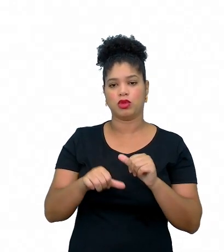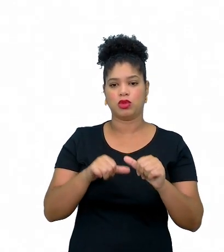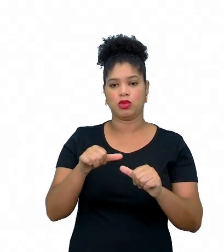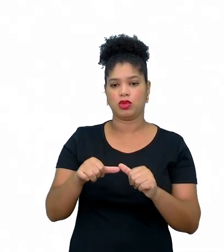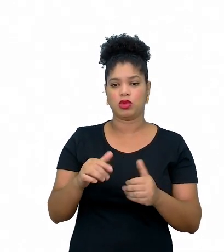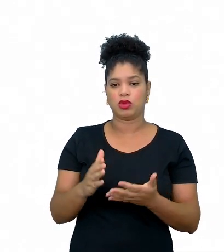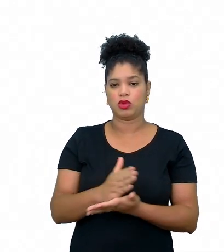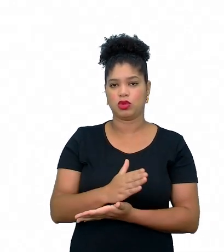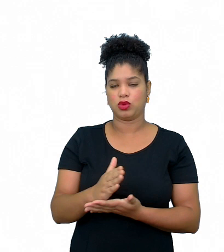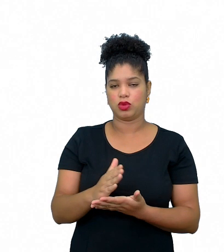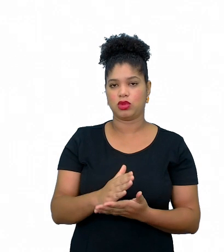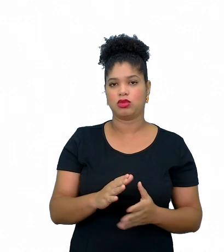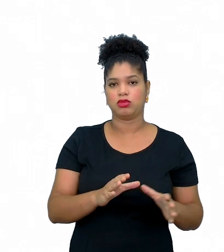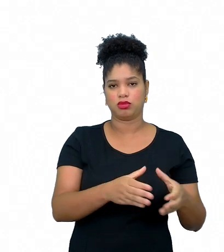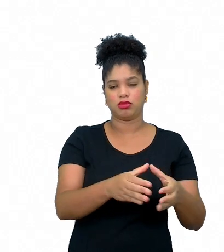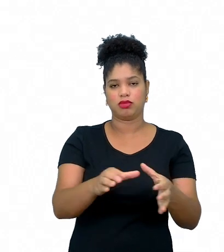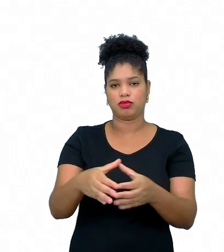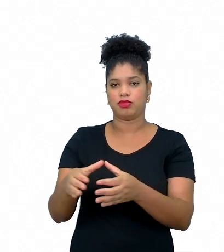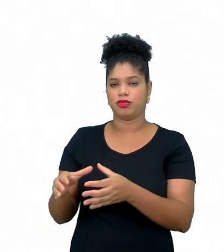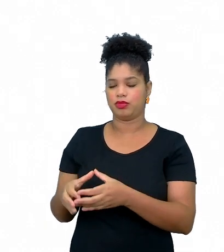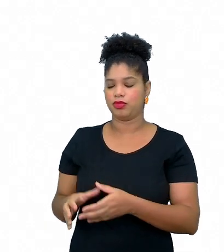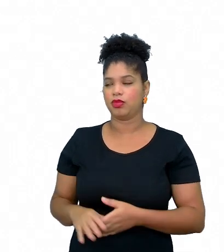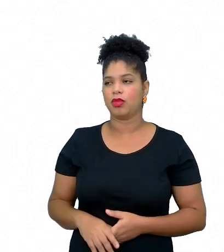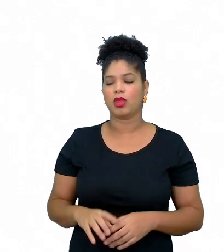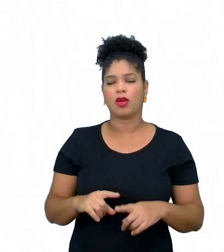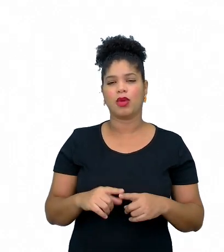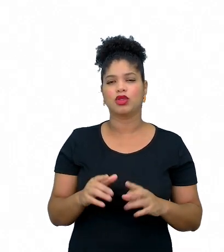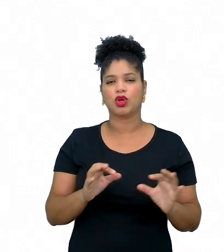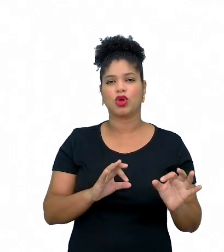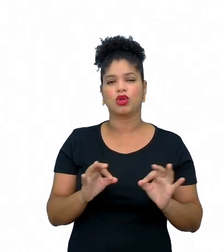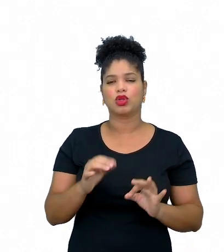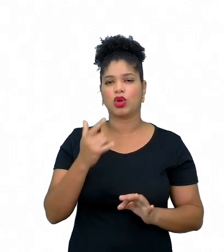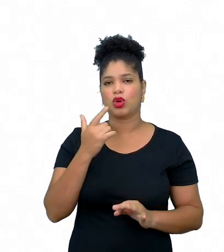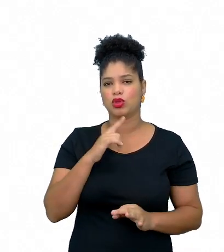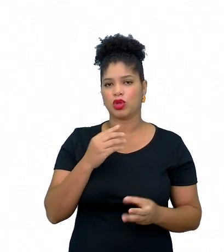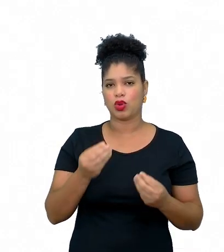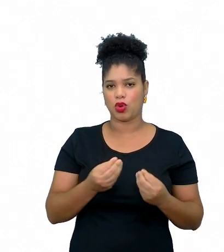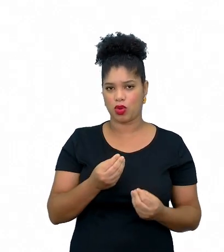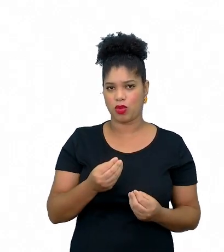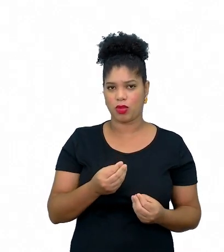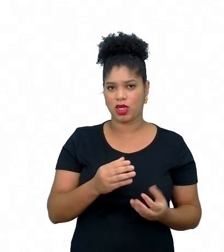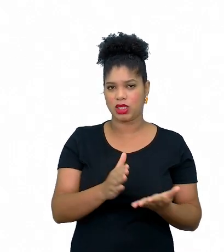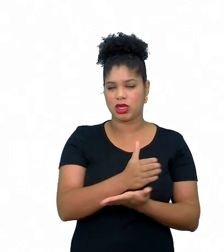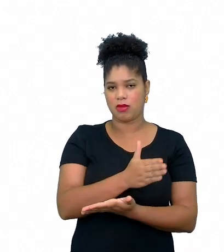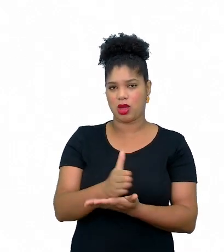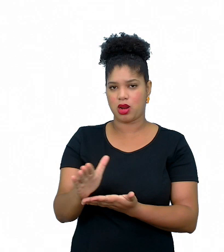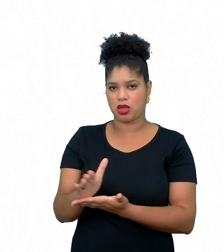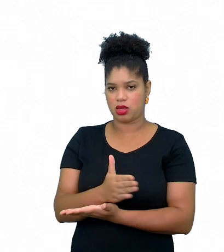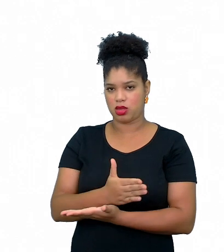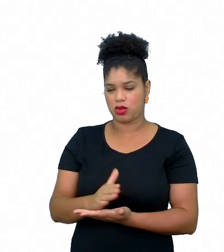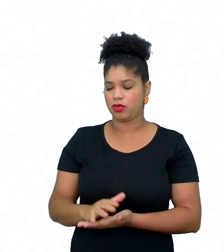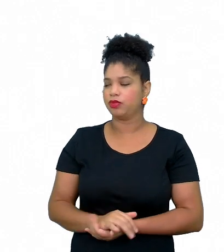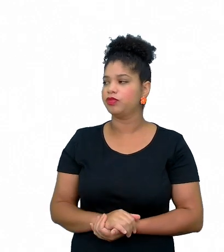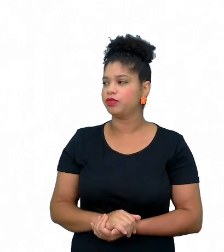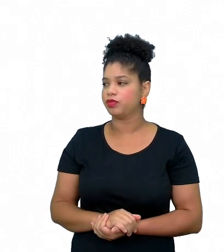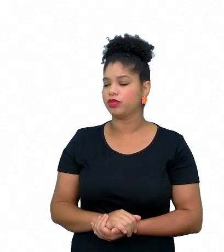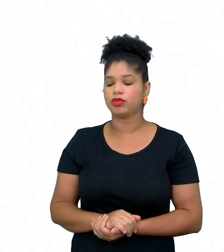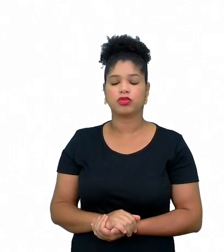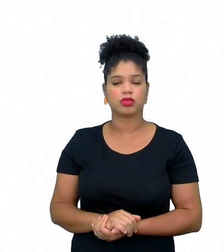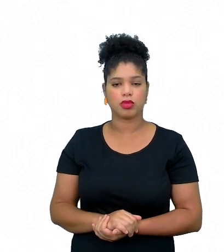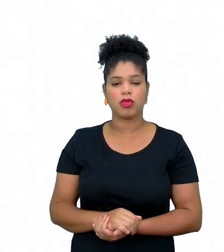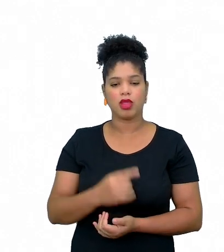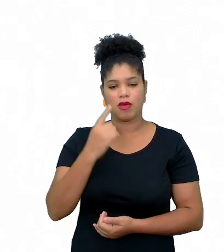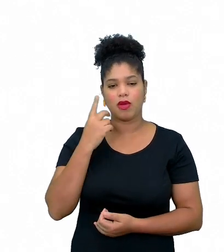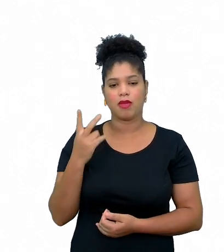estações. Como organizar as estações nesse caso? A organização pode passar por